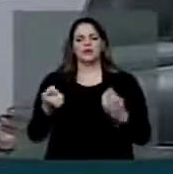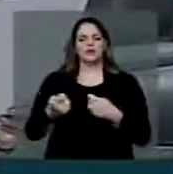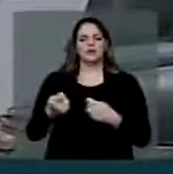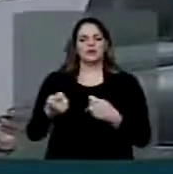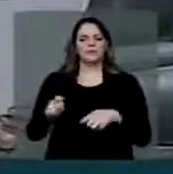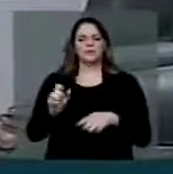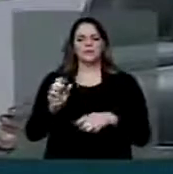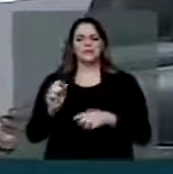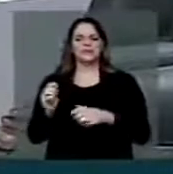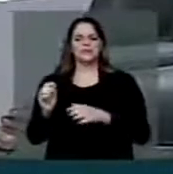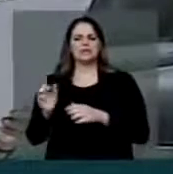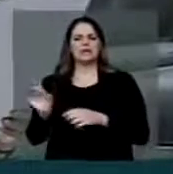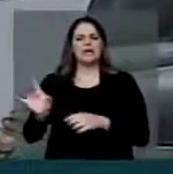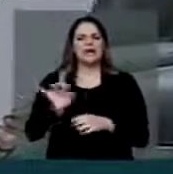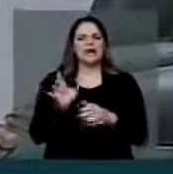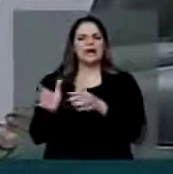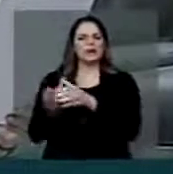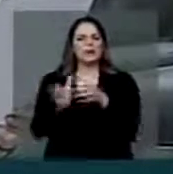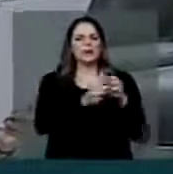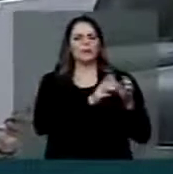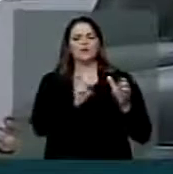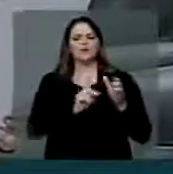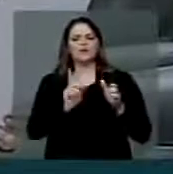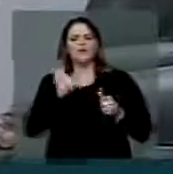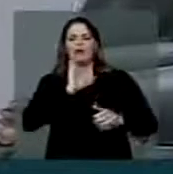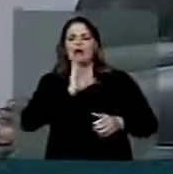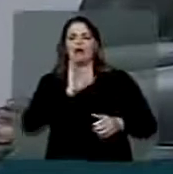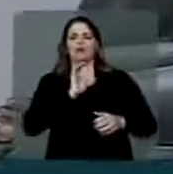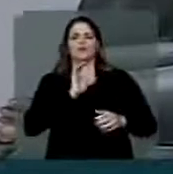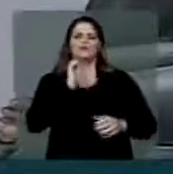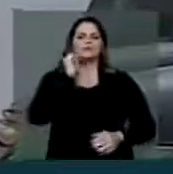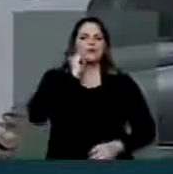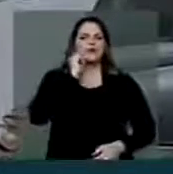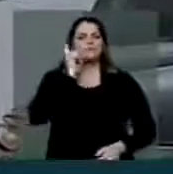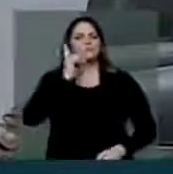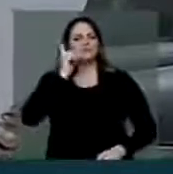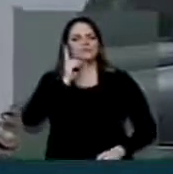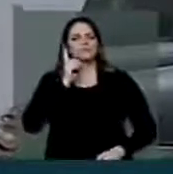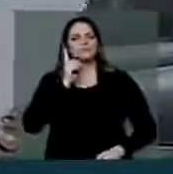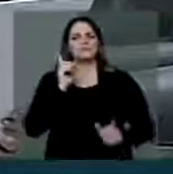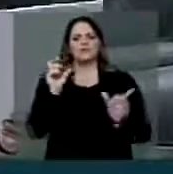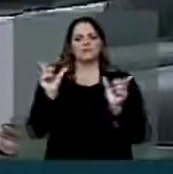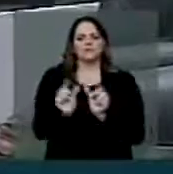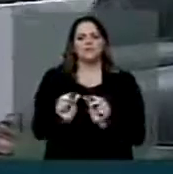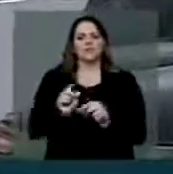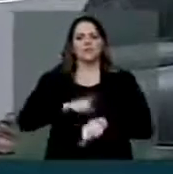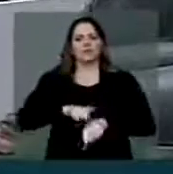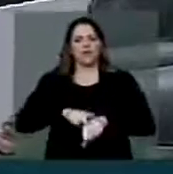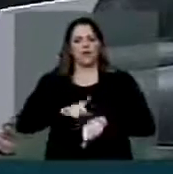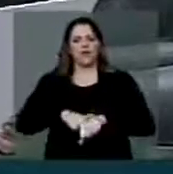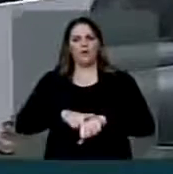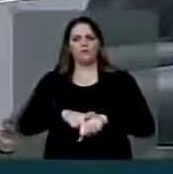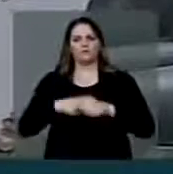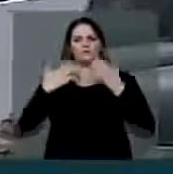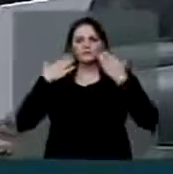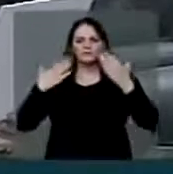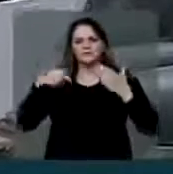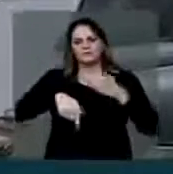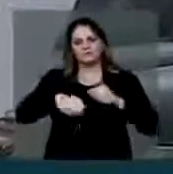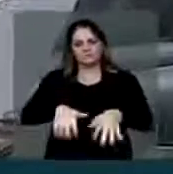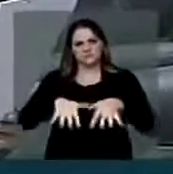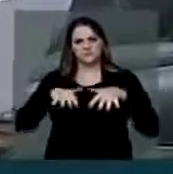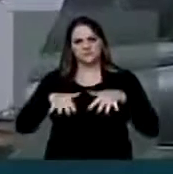comissões permanentes da Câmara dos Deputados e do Senado Federal, o que abrevia significativamente a apreciação